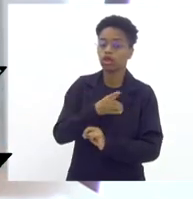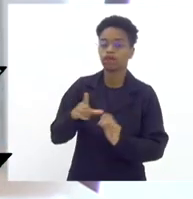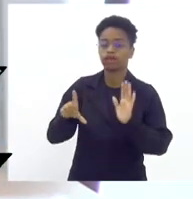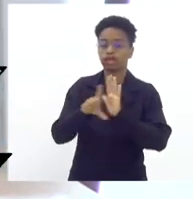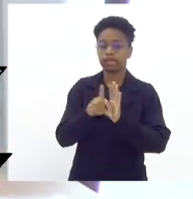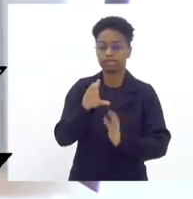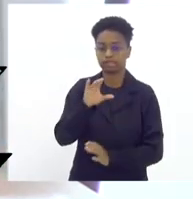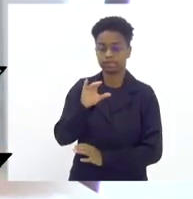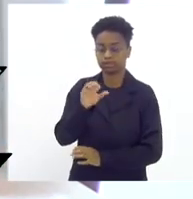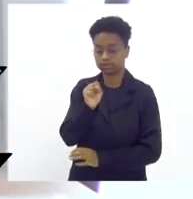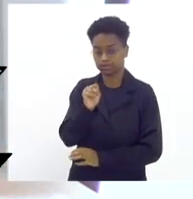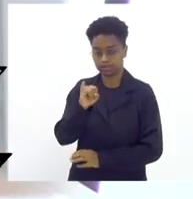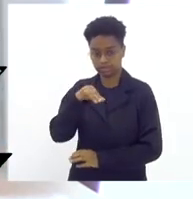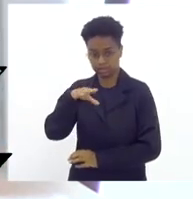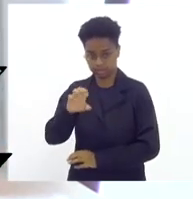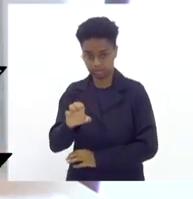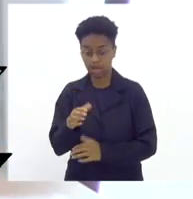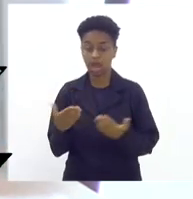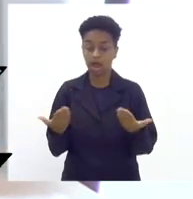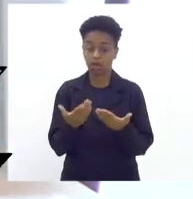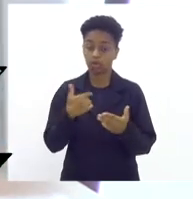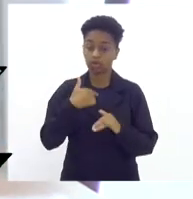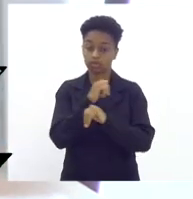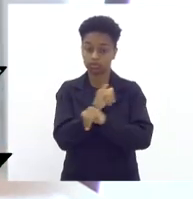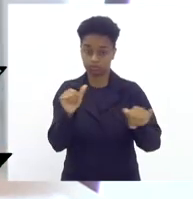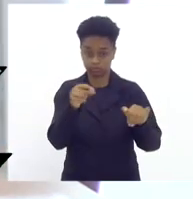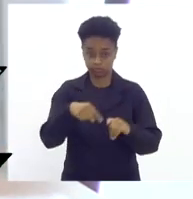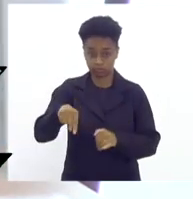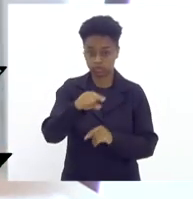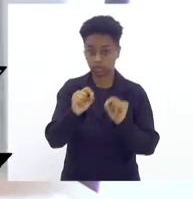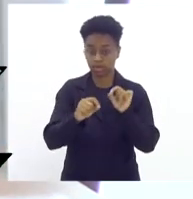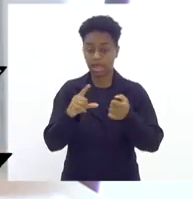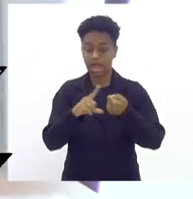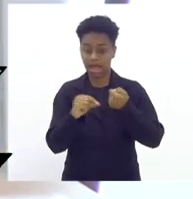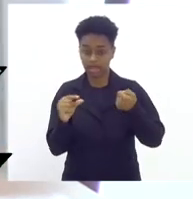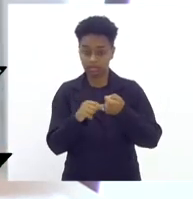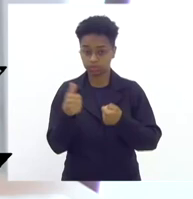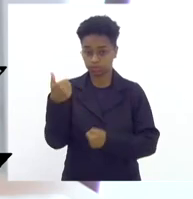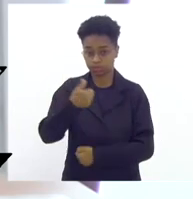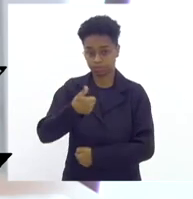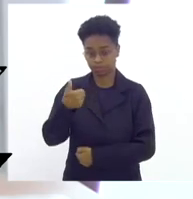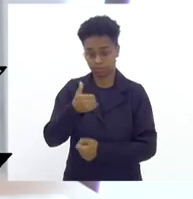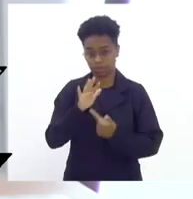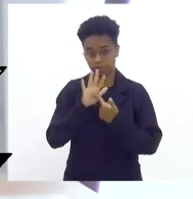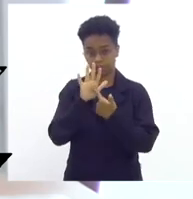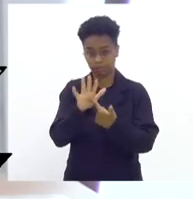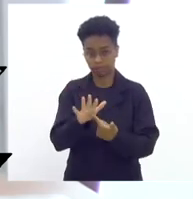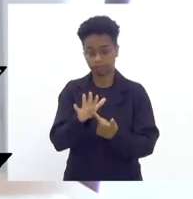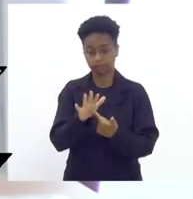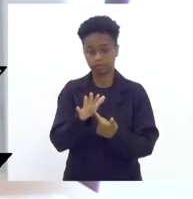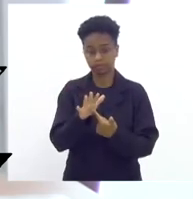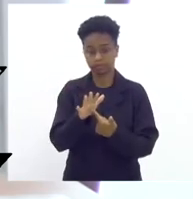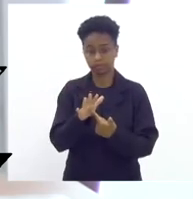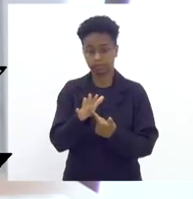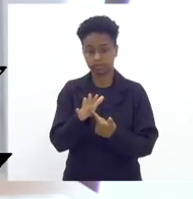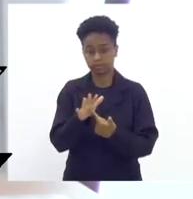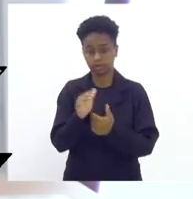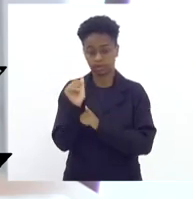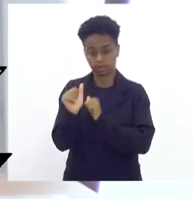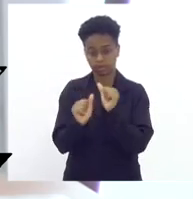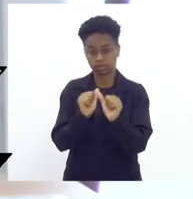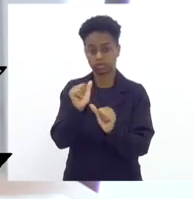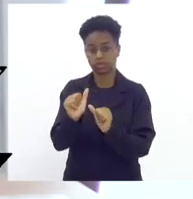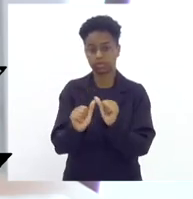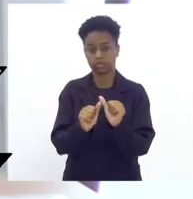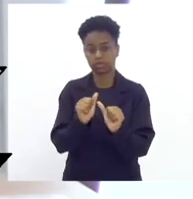do SINE e agora eu gostaria de dizer para os senhores que no artigo primeiro no artigo primeiro altera